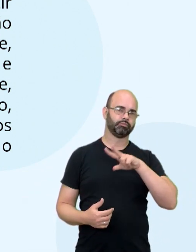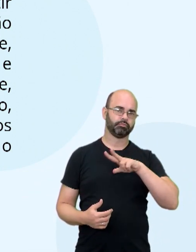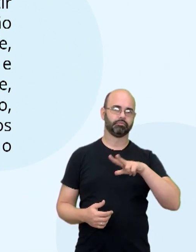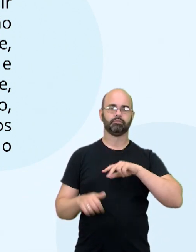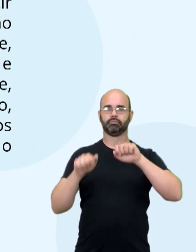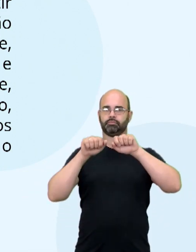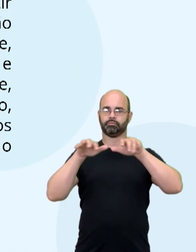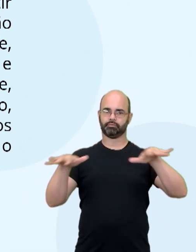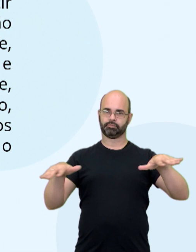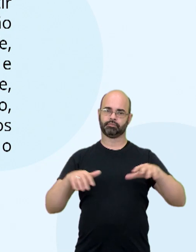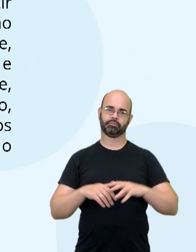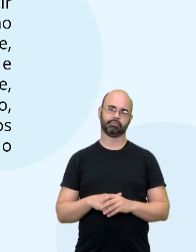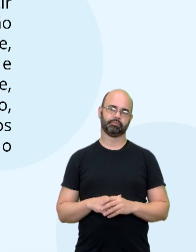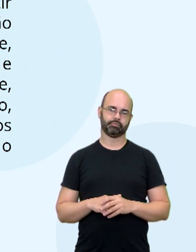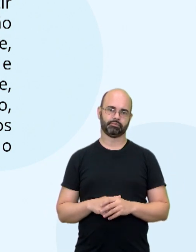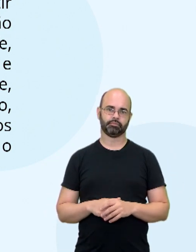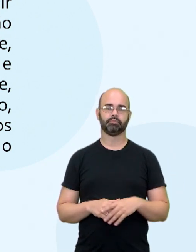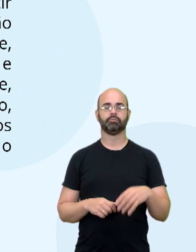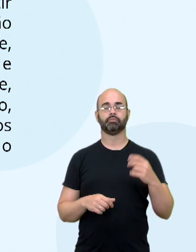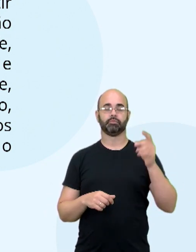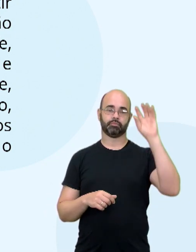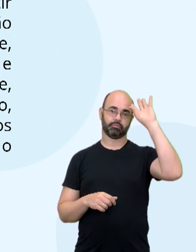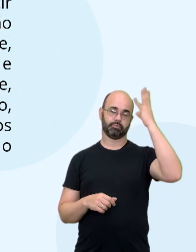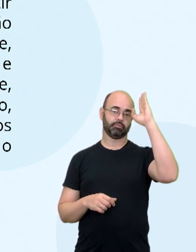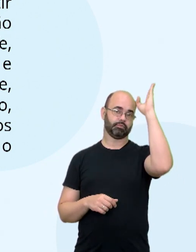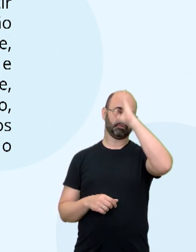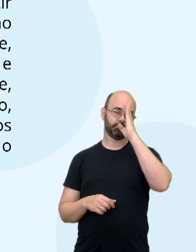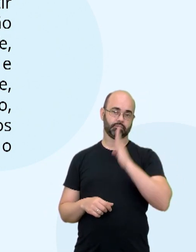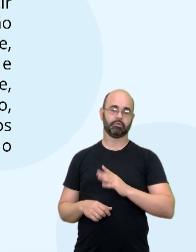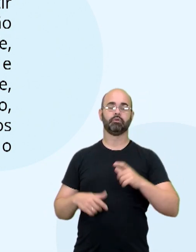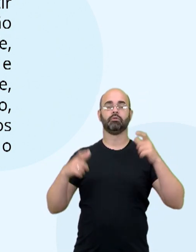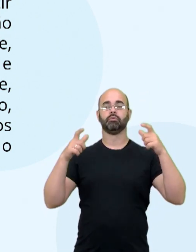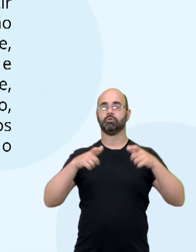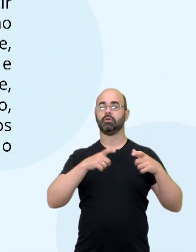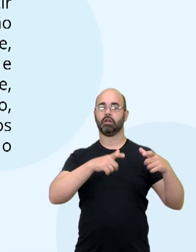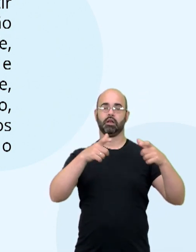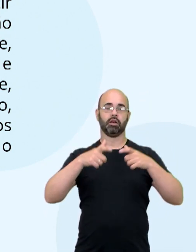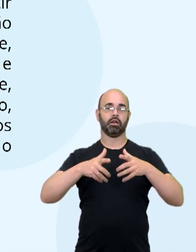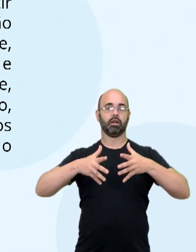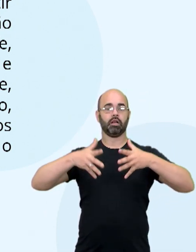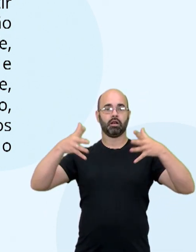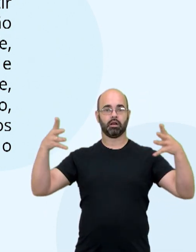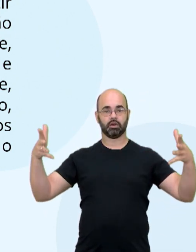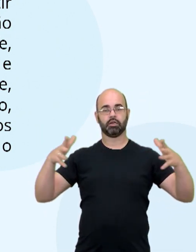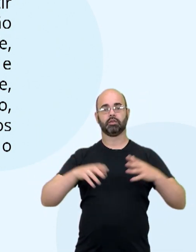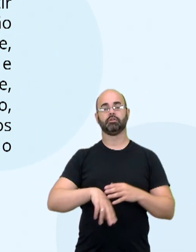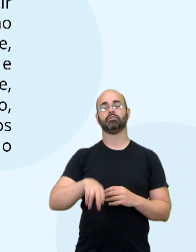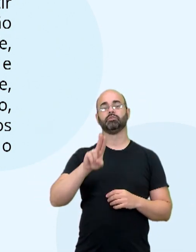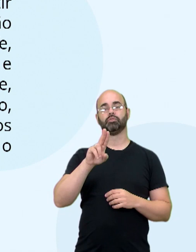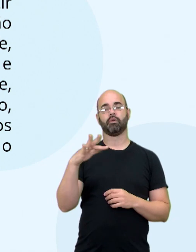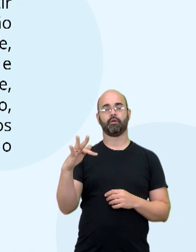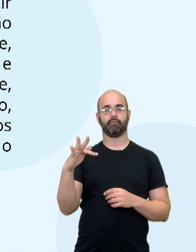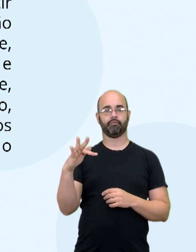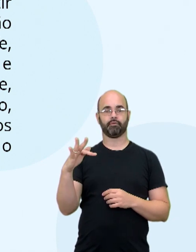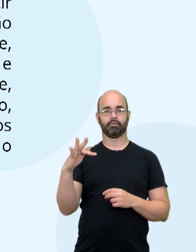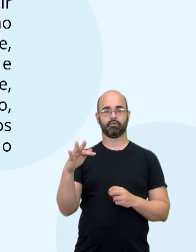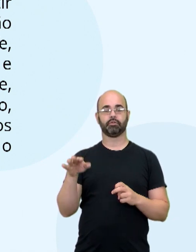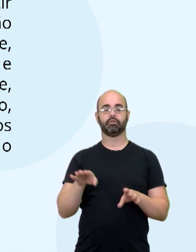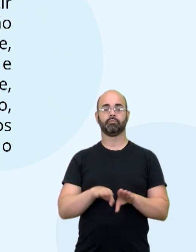para produzir resultados para o Brasil, grandes regiões, as unidades da federação e 9